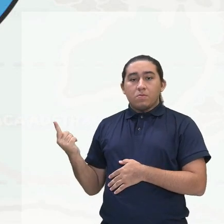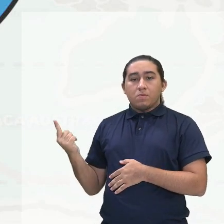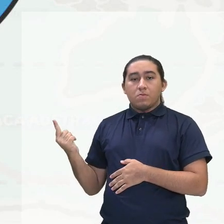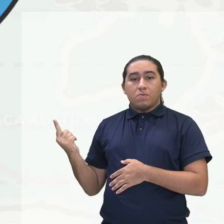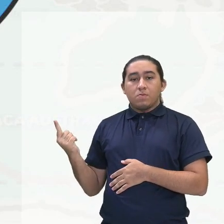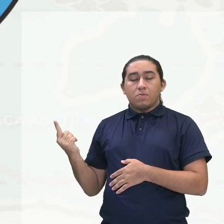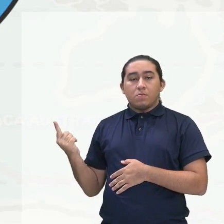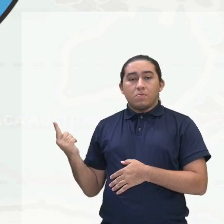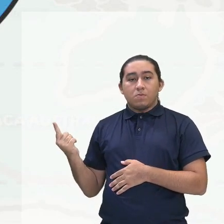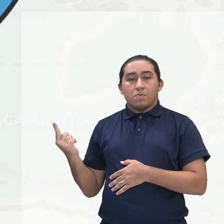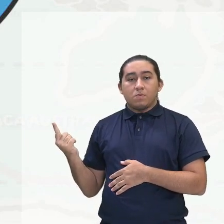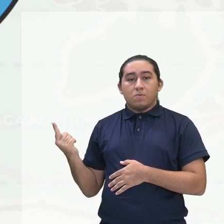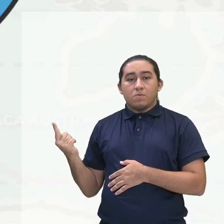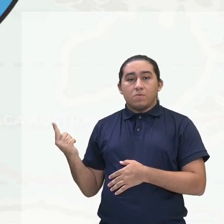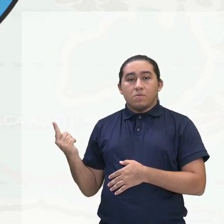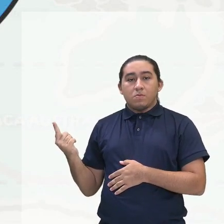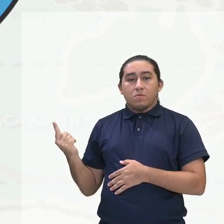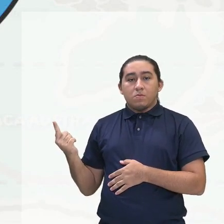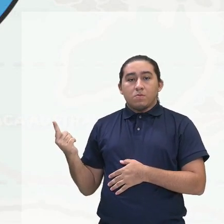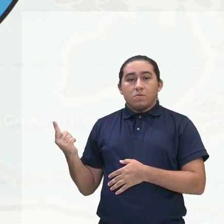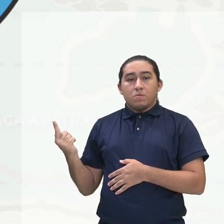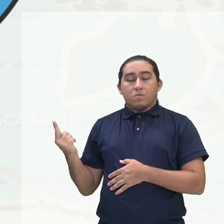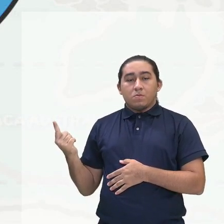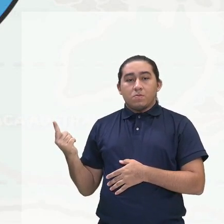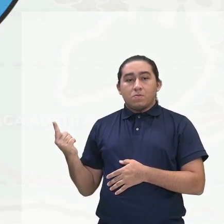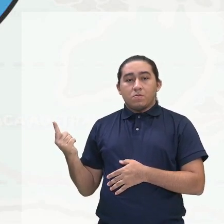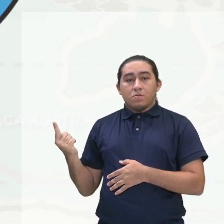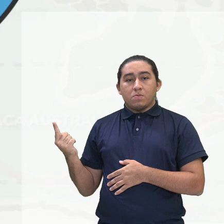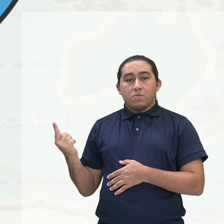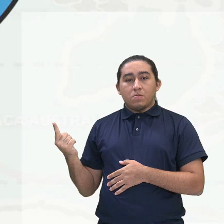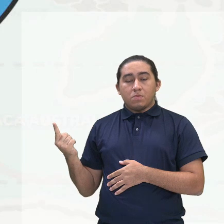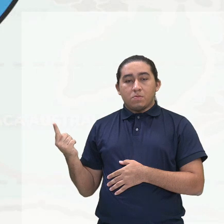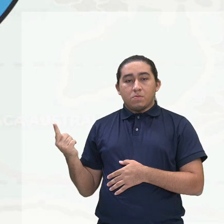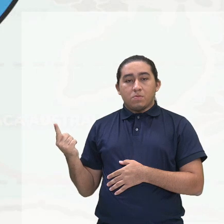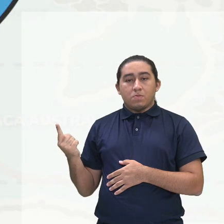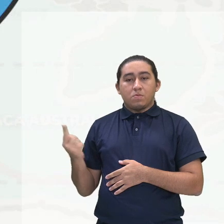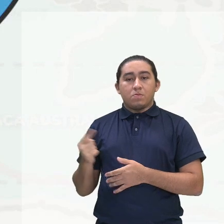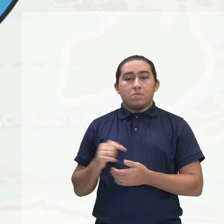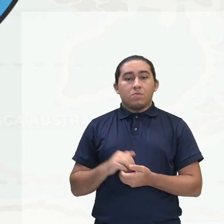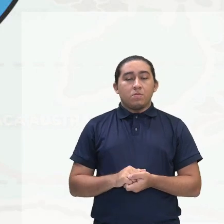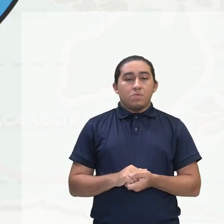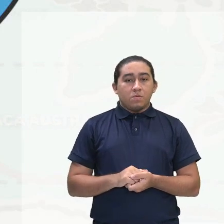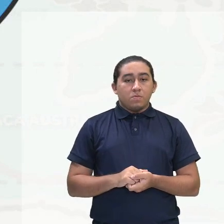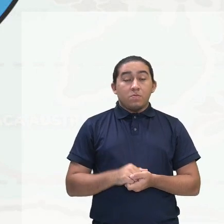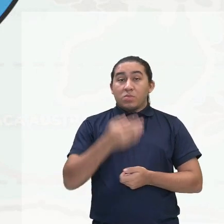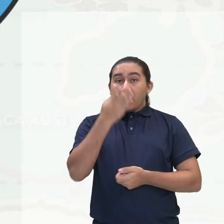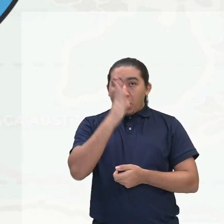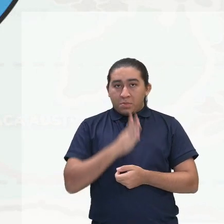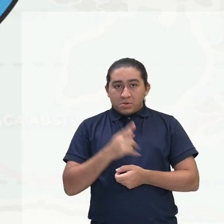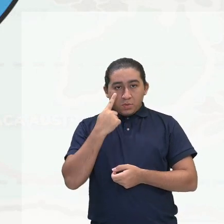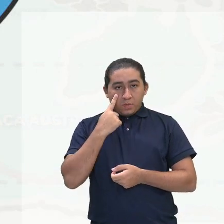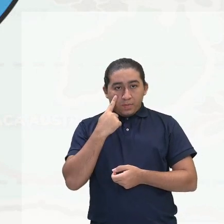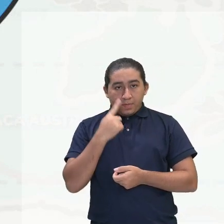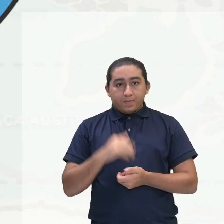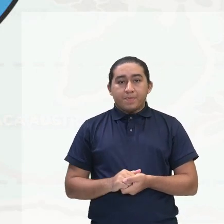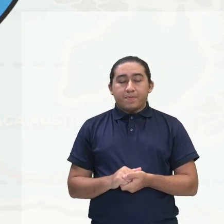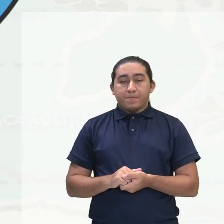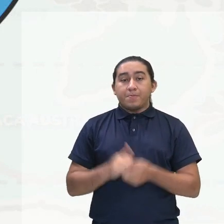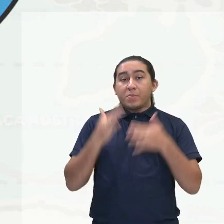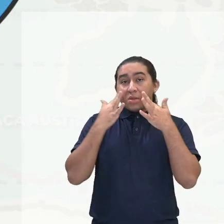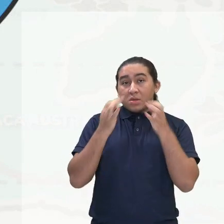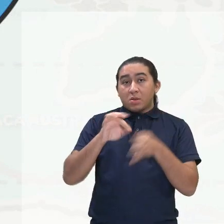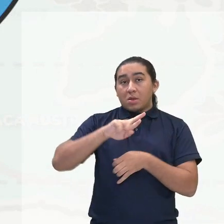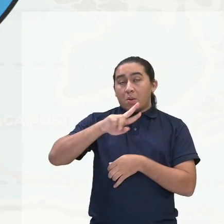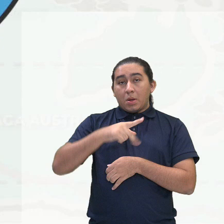gente observar o tamanho dessa placa, certo? O Brasil está aqui, ó. Observem que ele não está perto